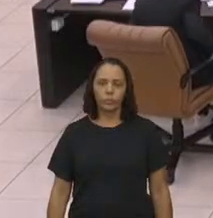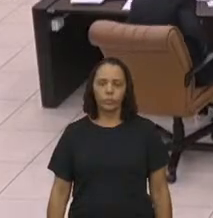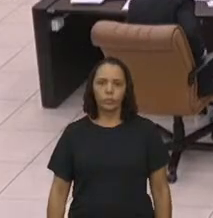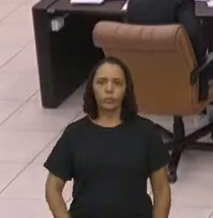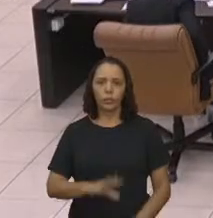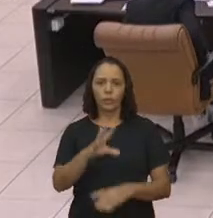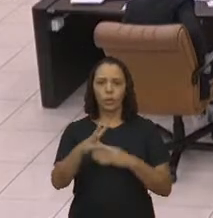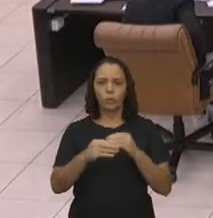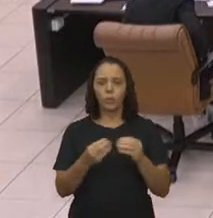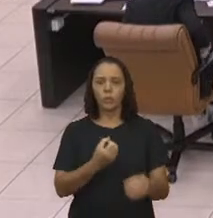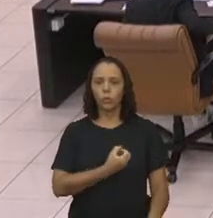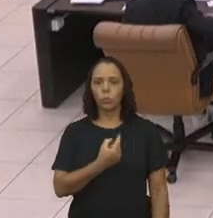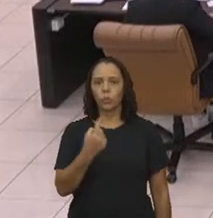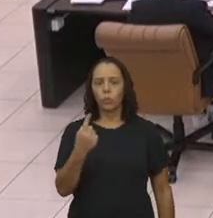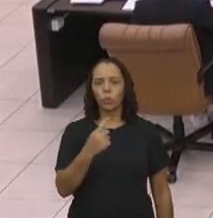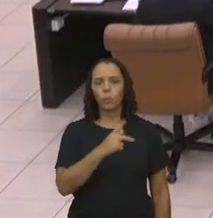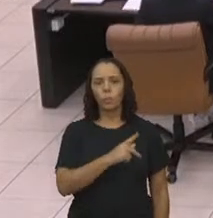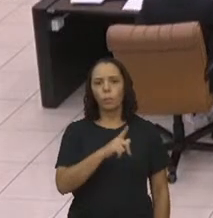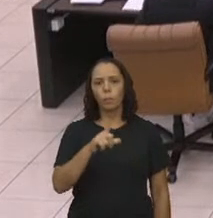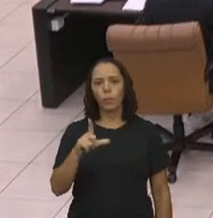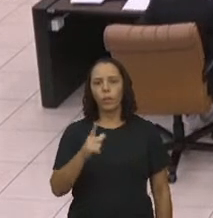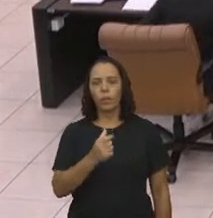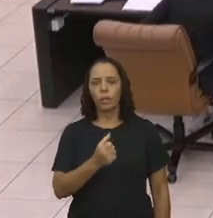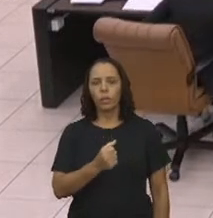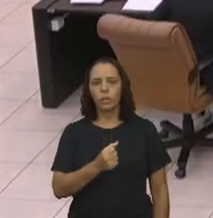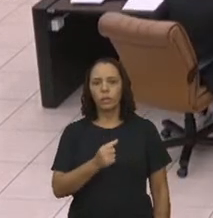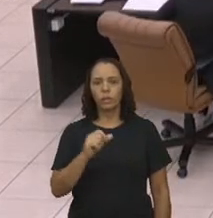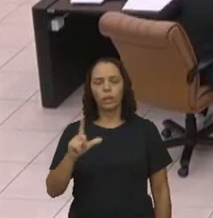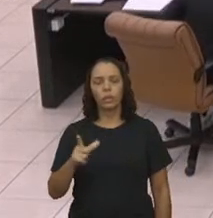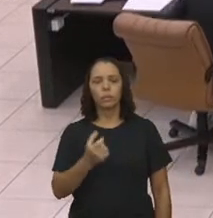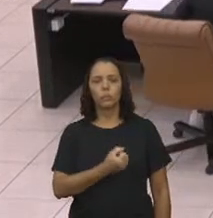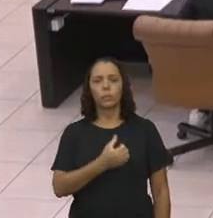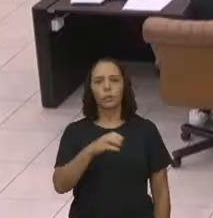A emenda número 1 ao PLL número